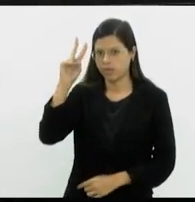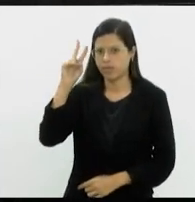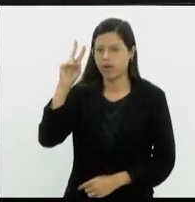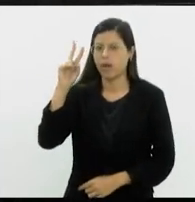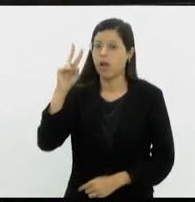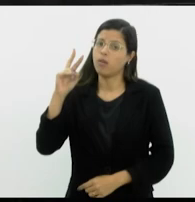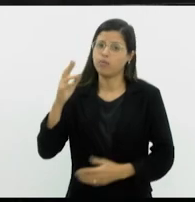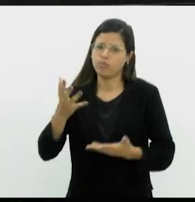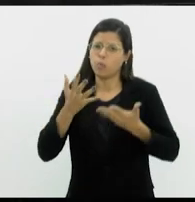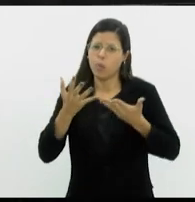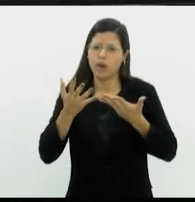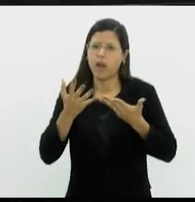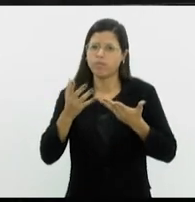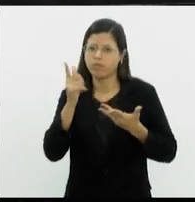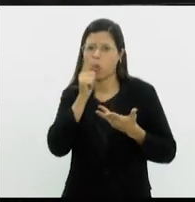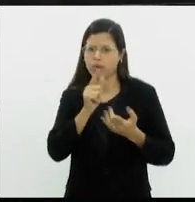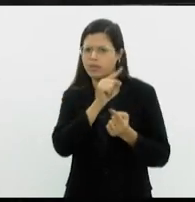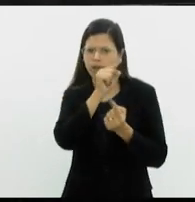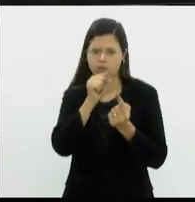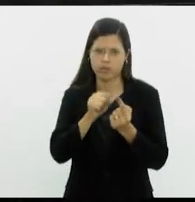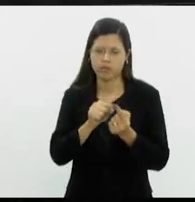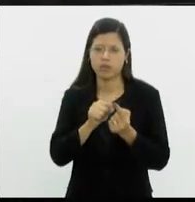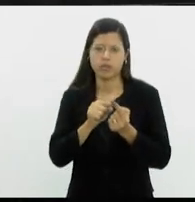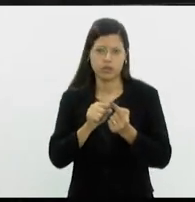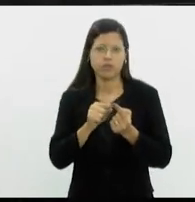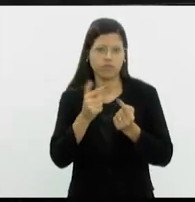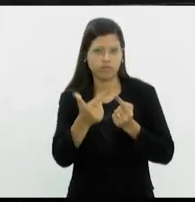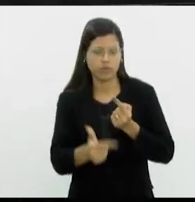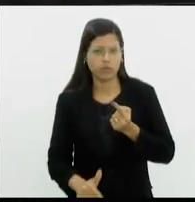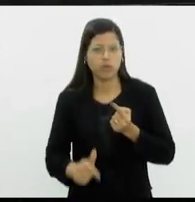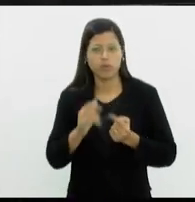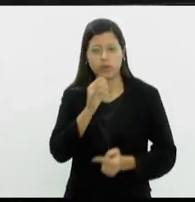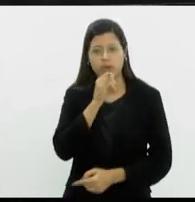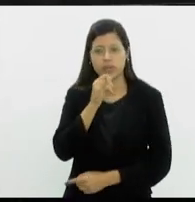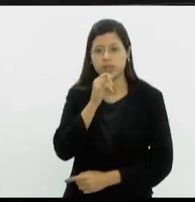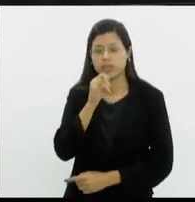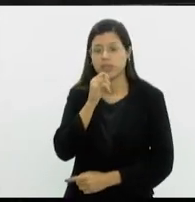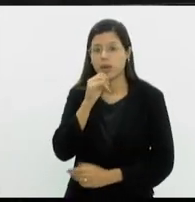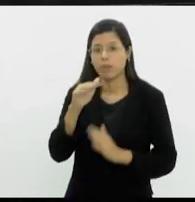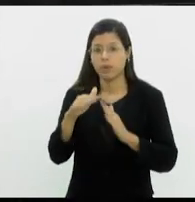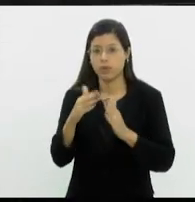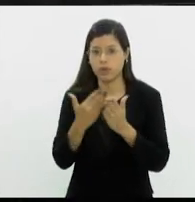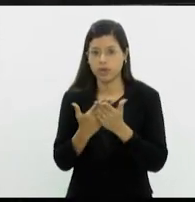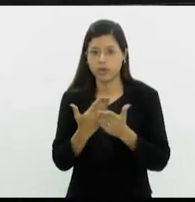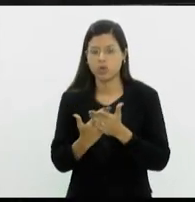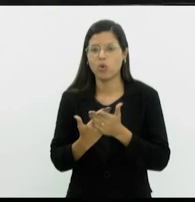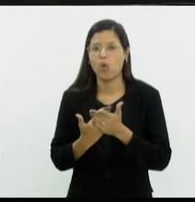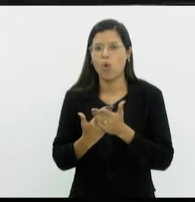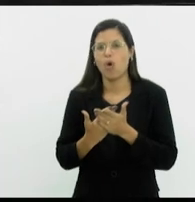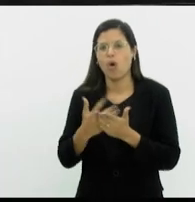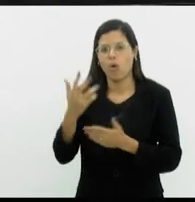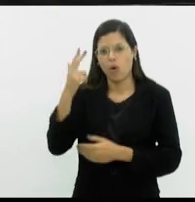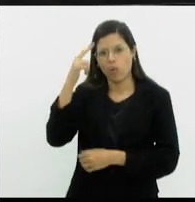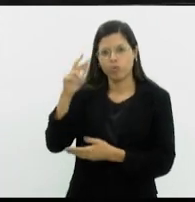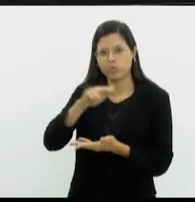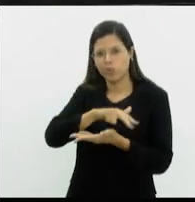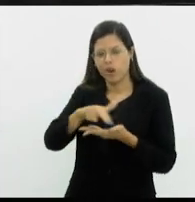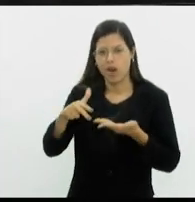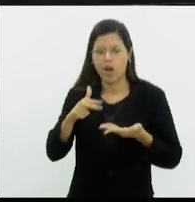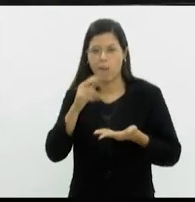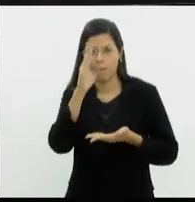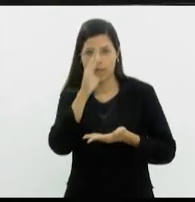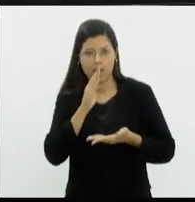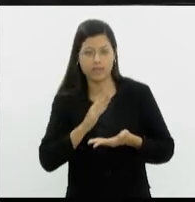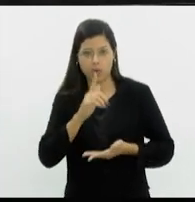quer, se consegue. E eu dou aqui mais uma vez o exemplo da Escola Intercultural Brasil-Alemanha,